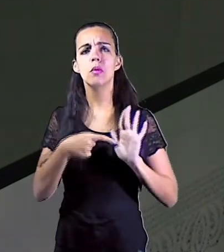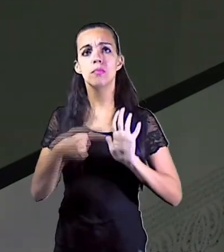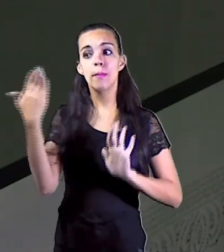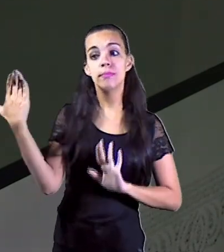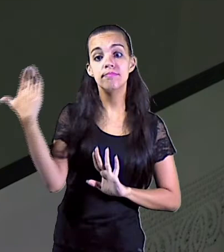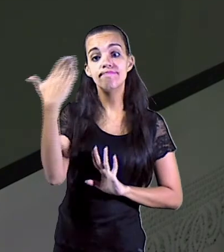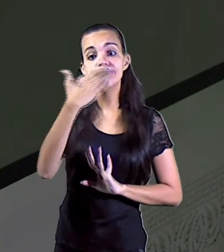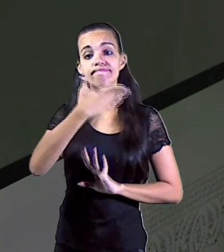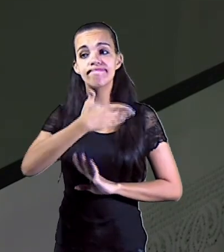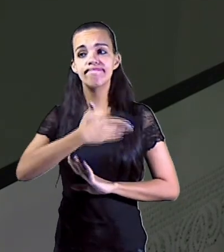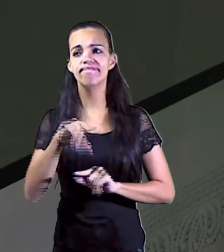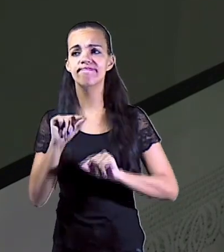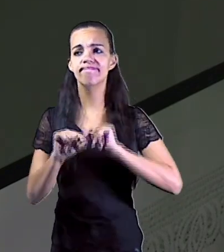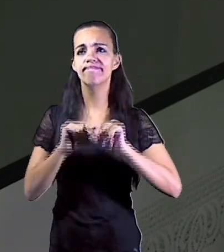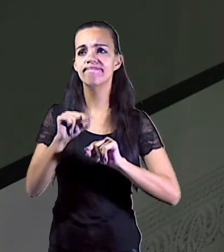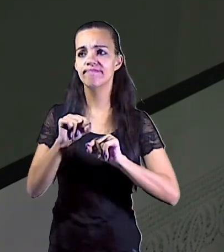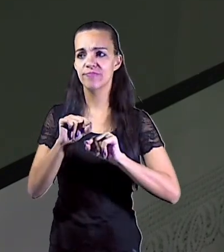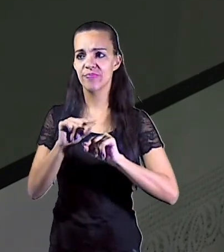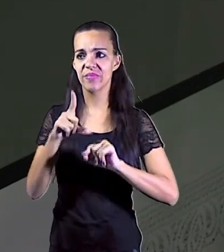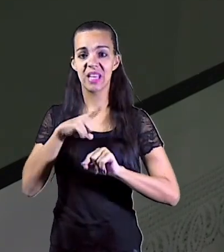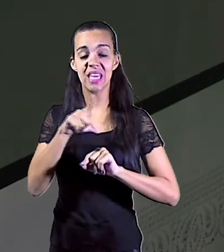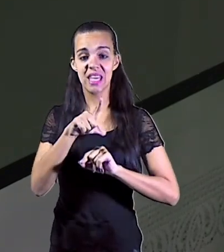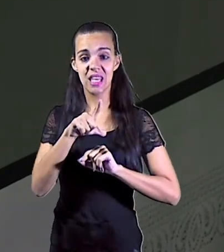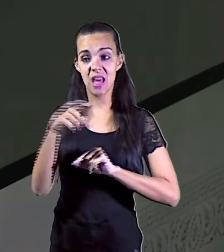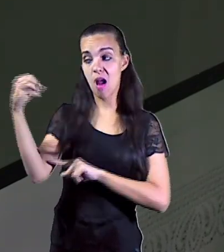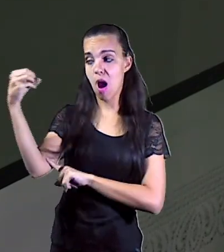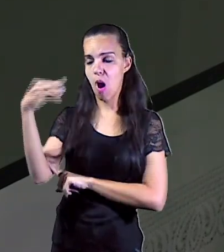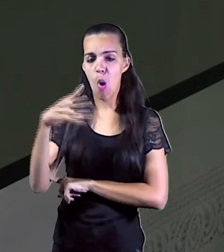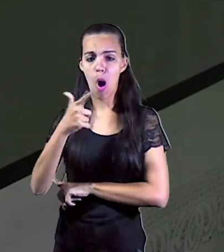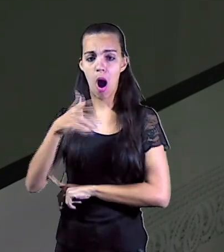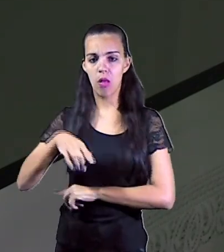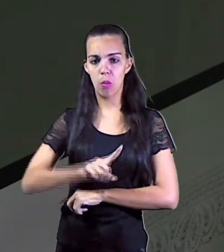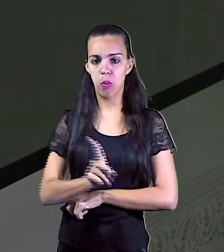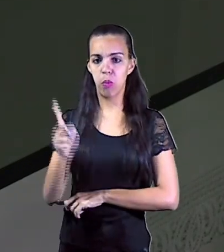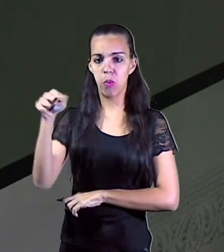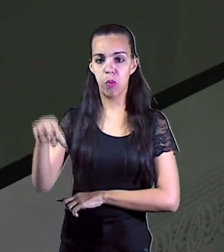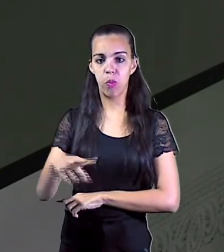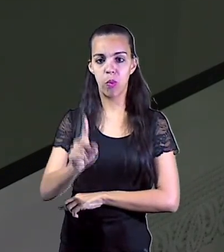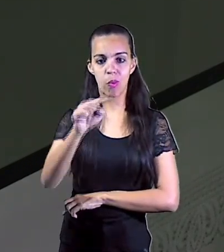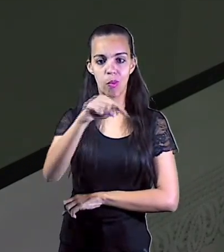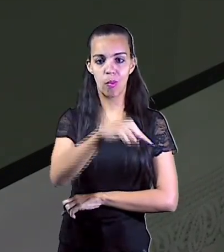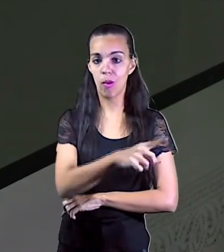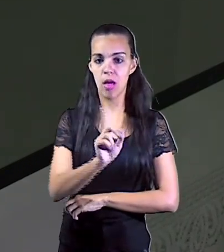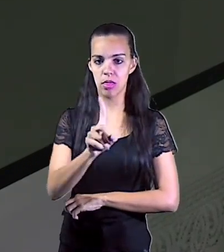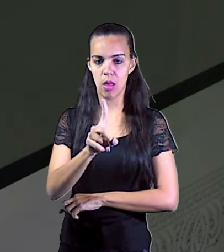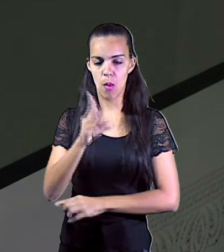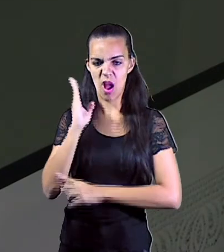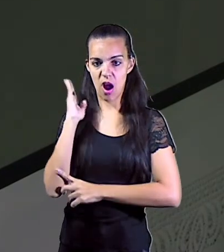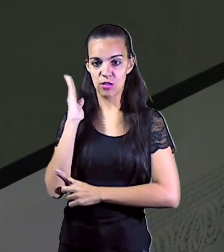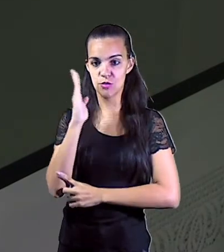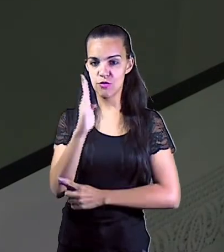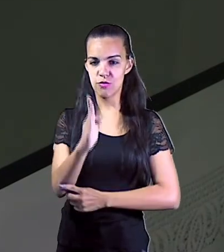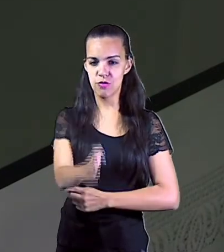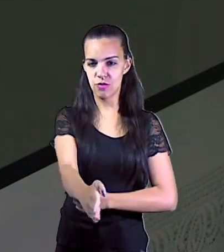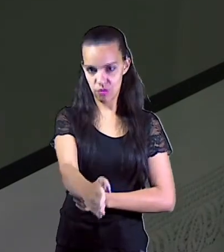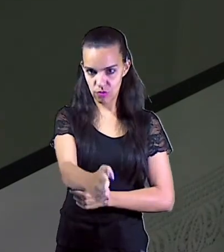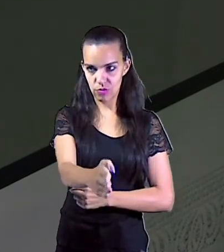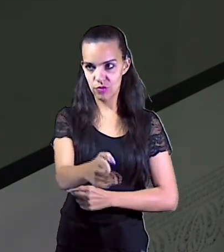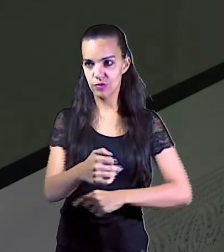para nós que a luz ela não faz curva. Ela propaga em linha reta,